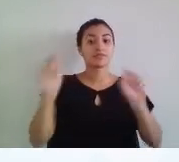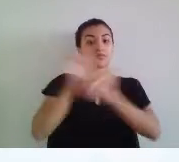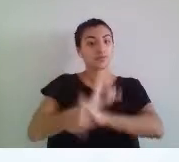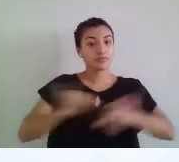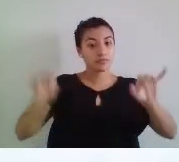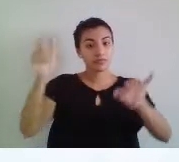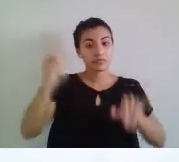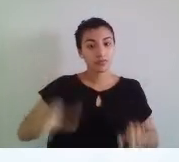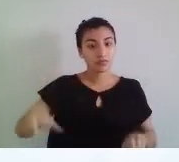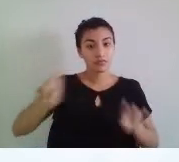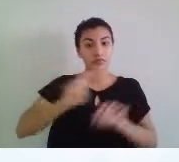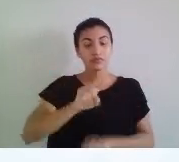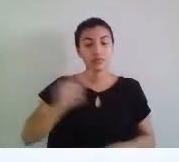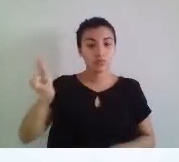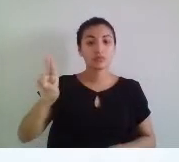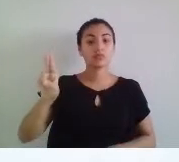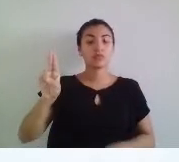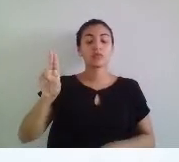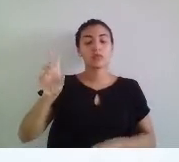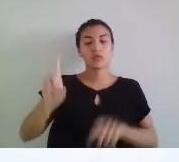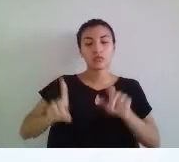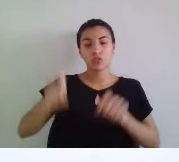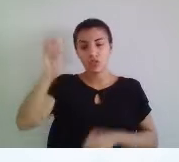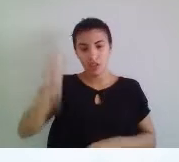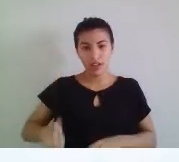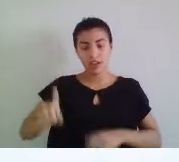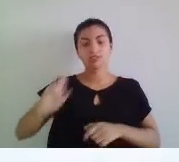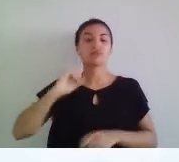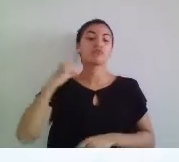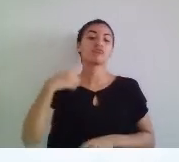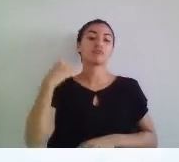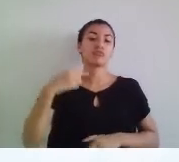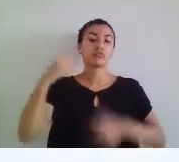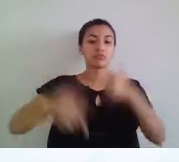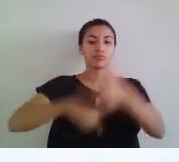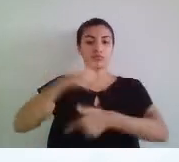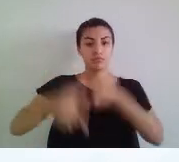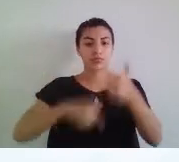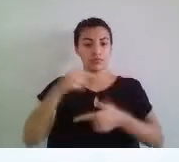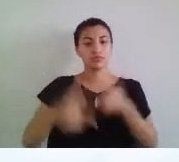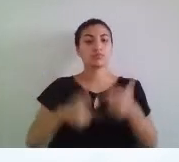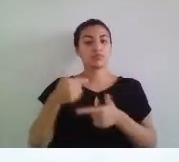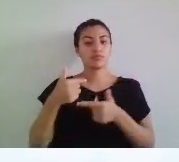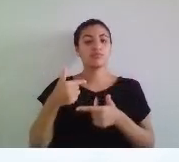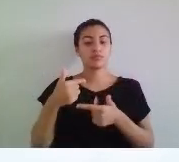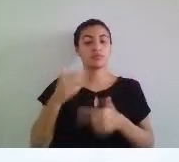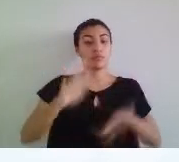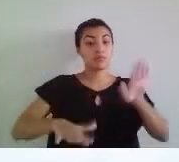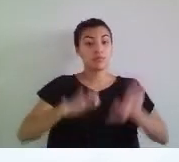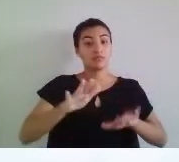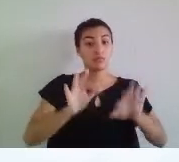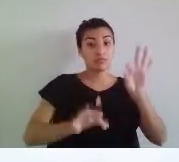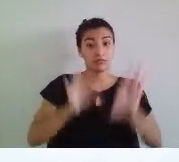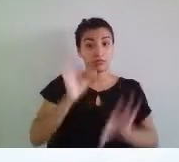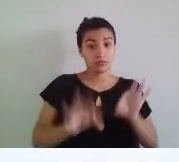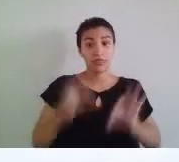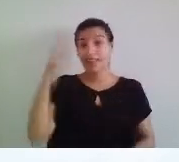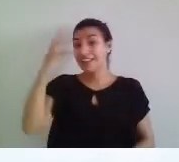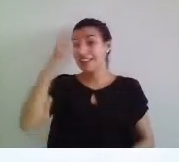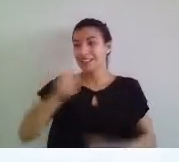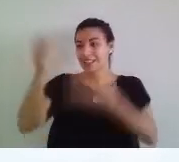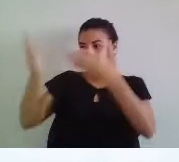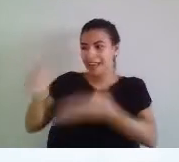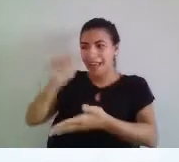chama-se Teoria Crítica do Direito do Trabalho. E ela, olha aí, gente, que lindo, né? Lindo ela, lindo a capa